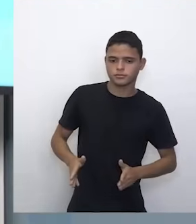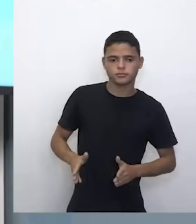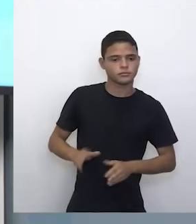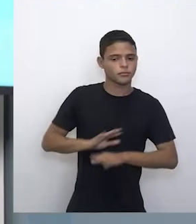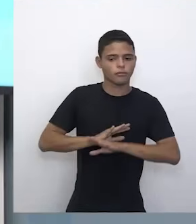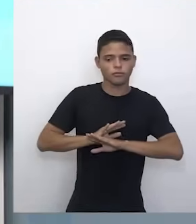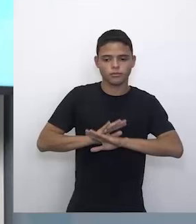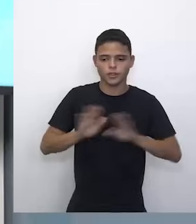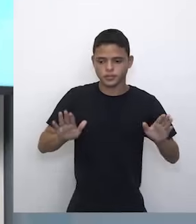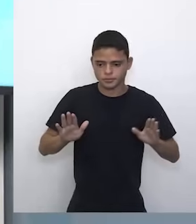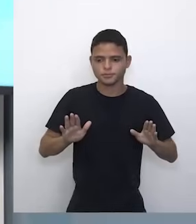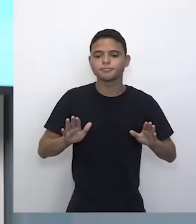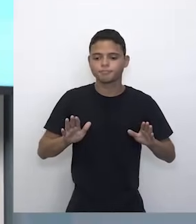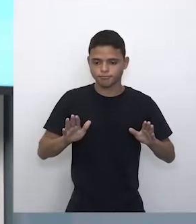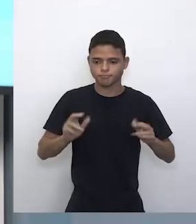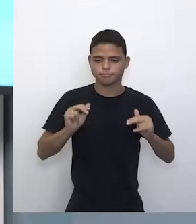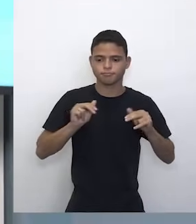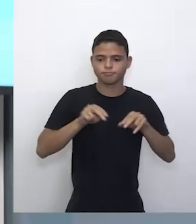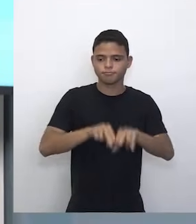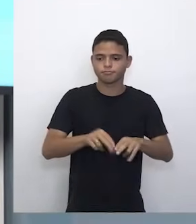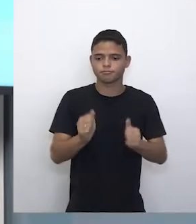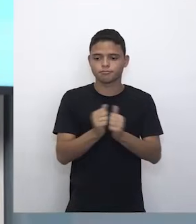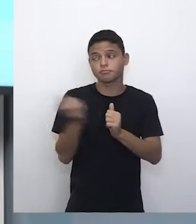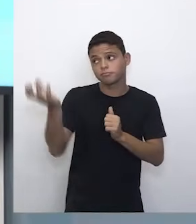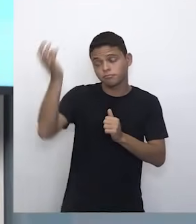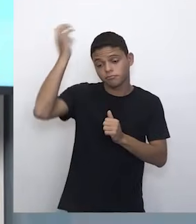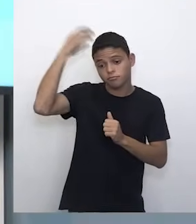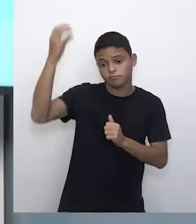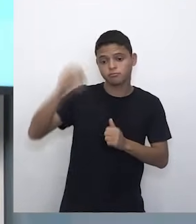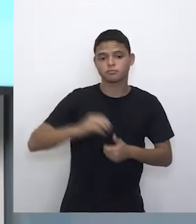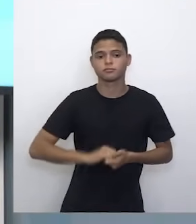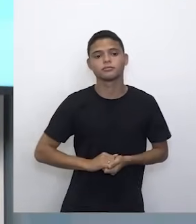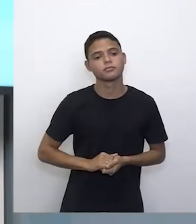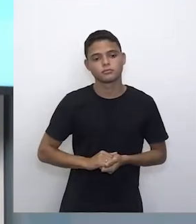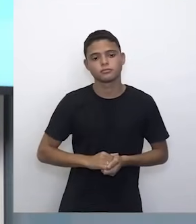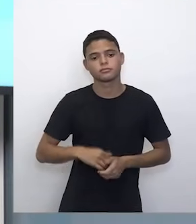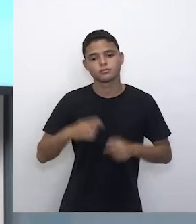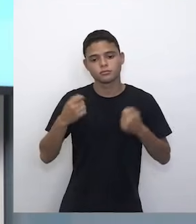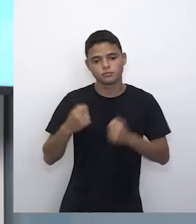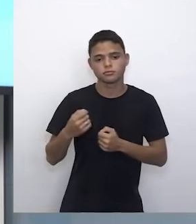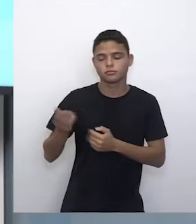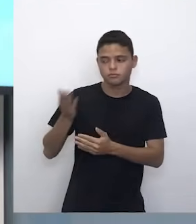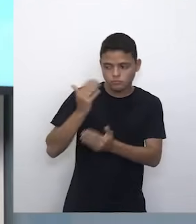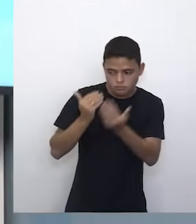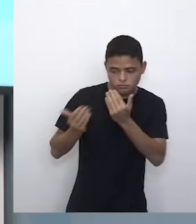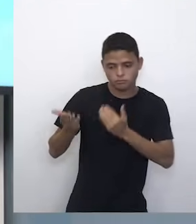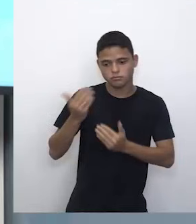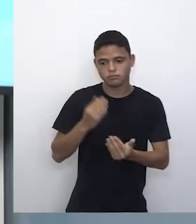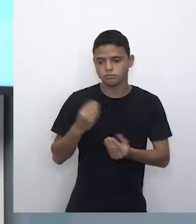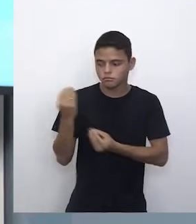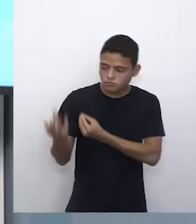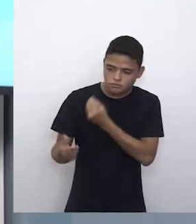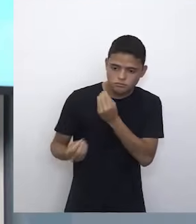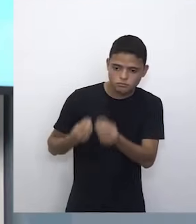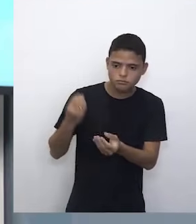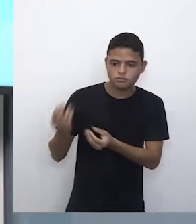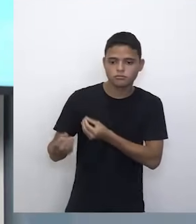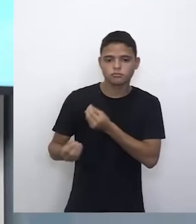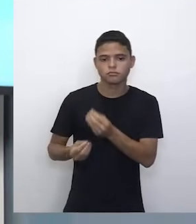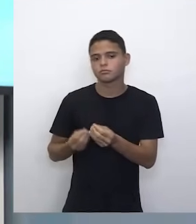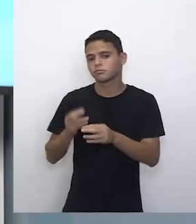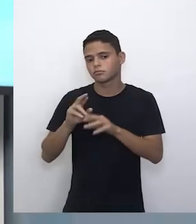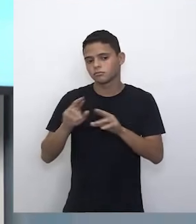cruzar com a rainha. Depois ele não tem nem peças bucais direito, tá? Ele precisa ser alimentado por outras abelhas, ele é um cara